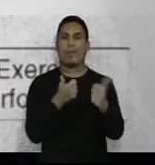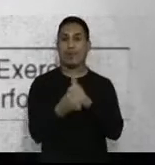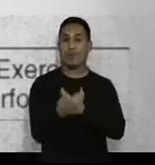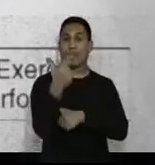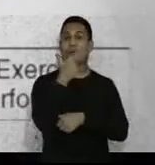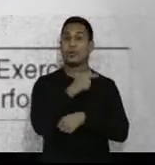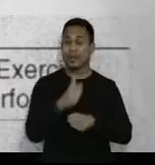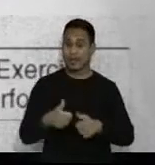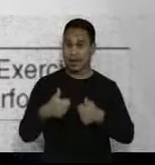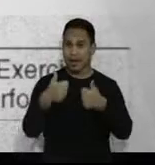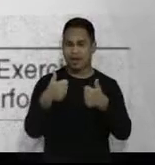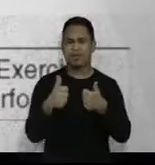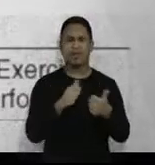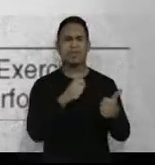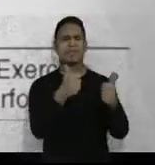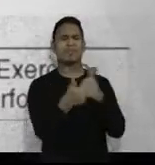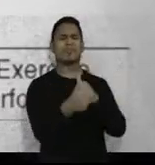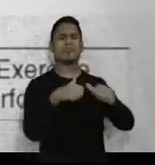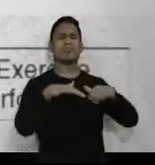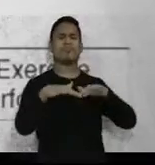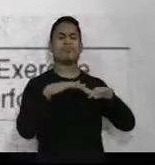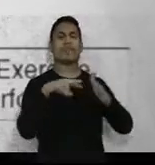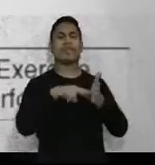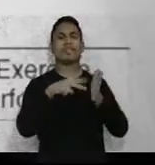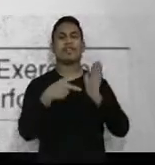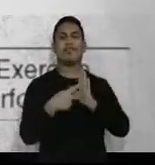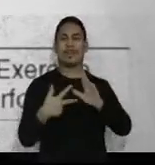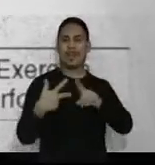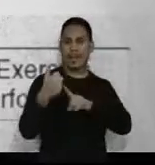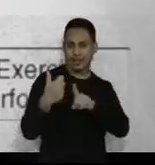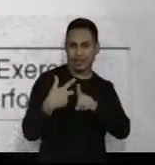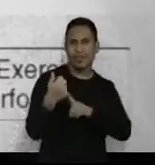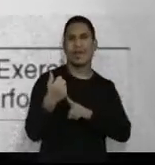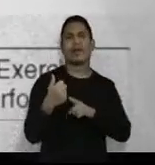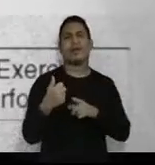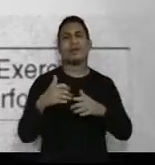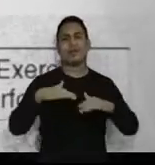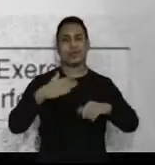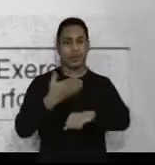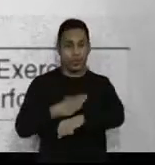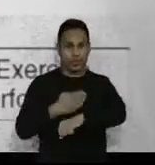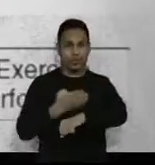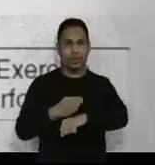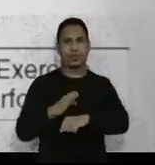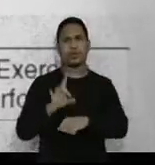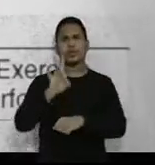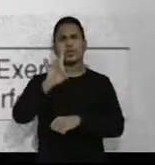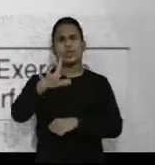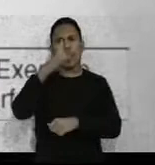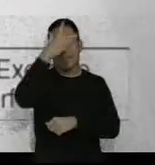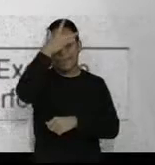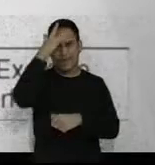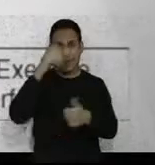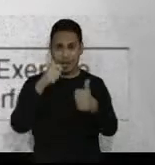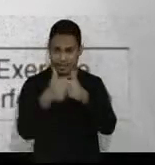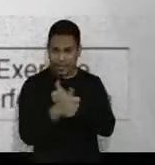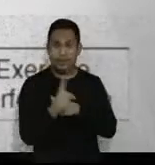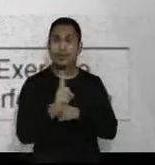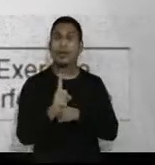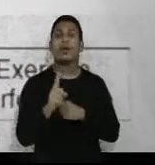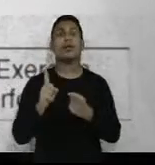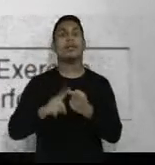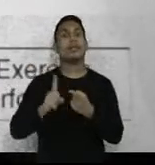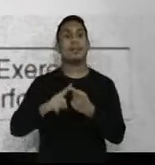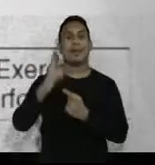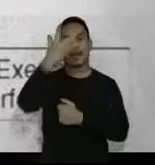falando de rendimento nos treinos. E não necessariamente vai ser só para atleta. Né? Quem começa a fazer uma atividade física quer estar se sentindo bem, se